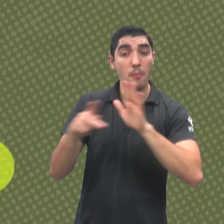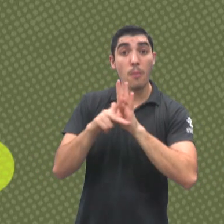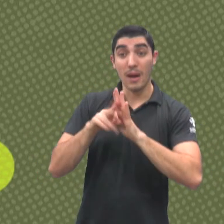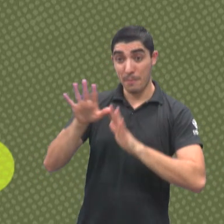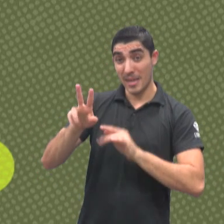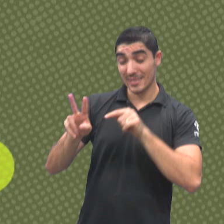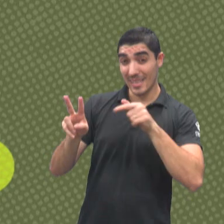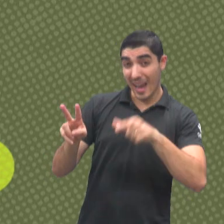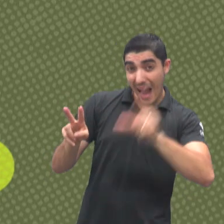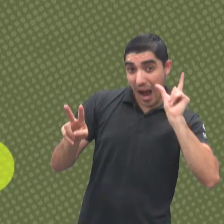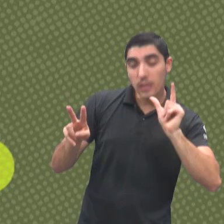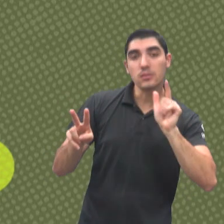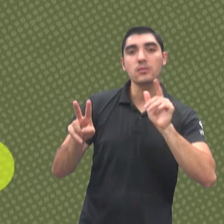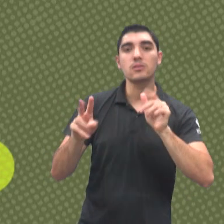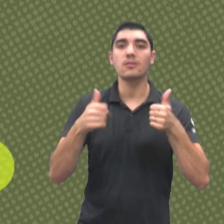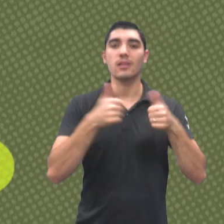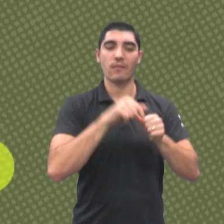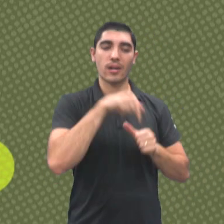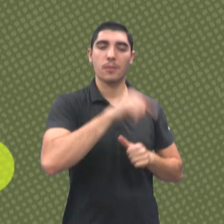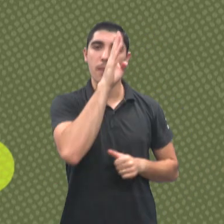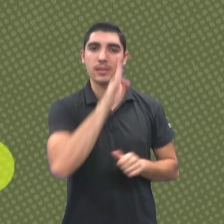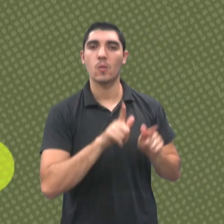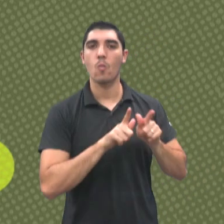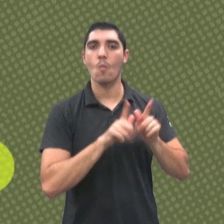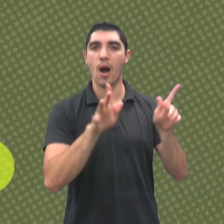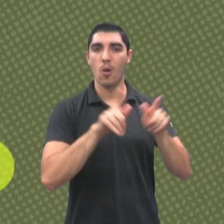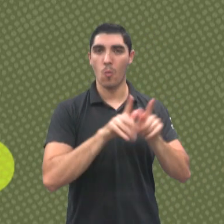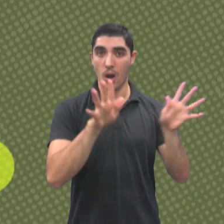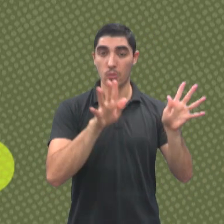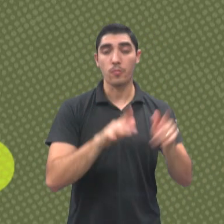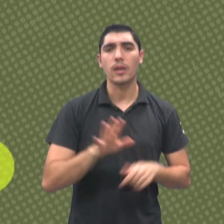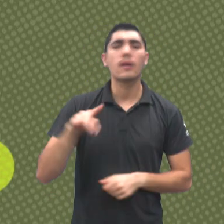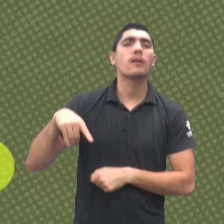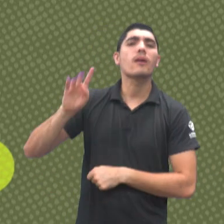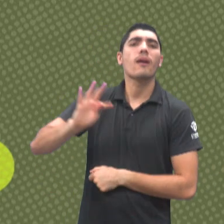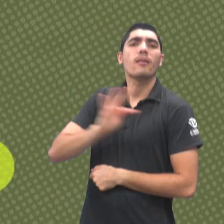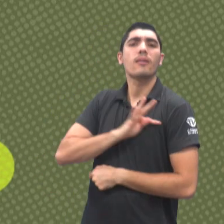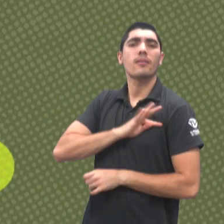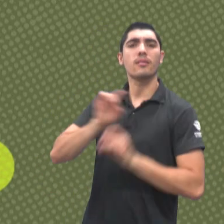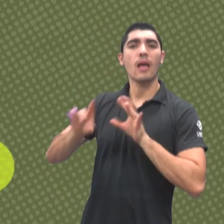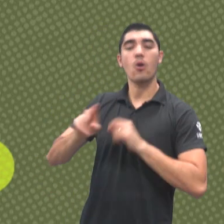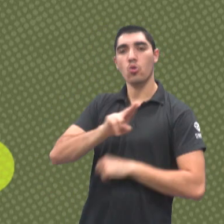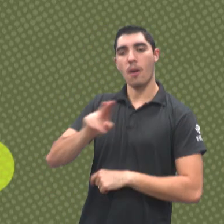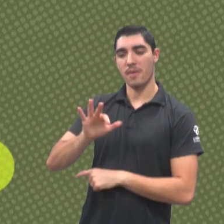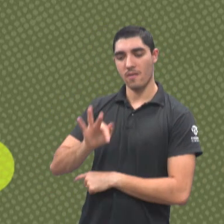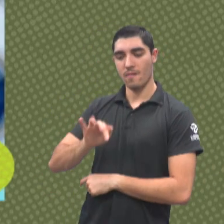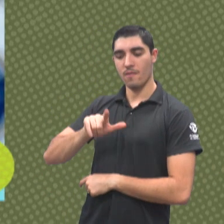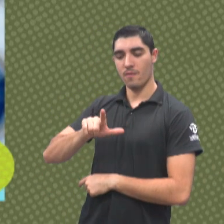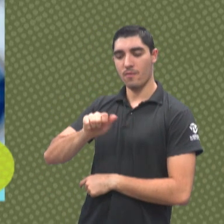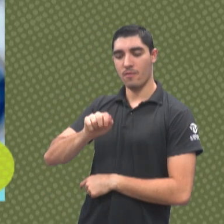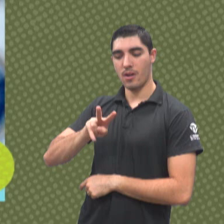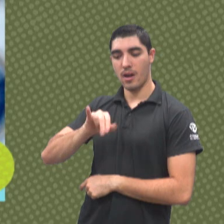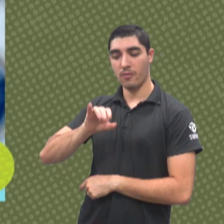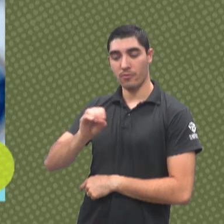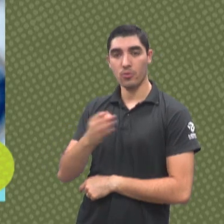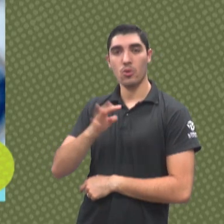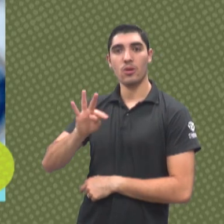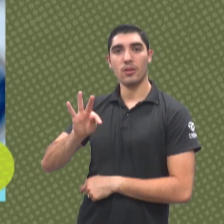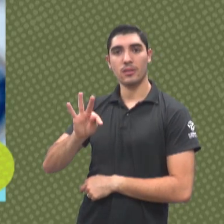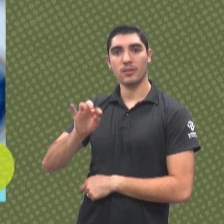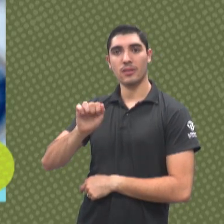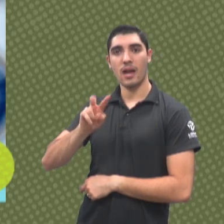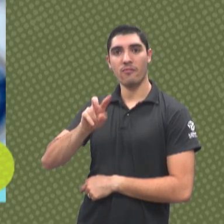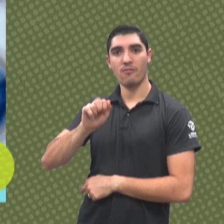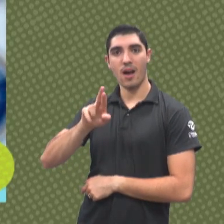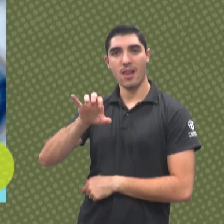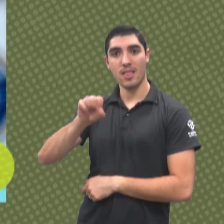no time do Guarulhos. E a equipe será comandada pelo Flávio Tavares, que já está integrado ao vôlei São José, que é isso aí que você está vendo,